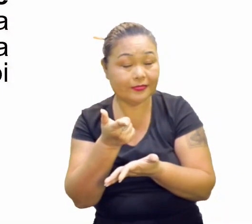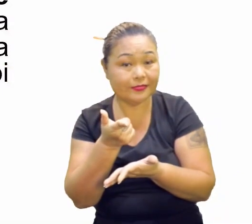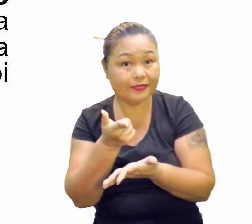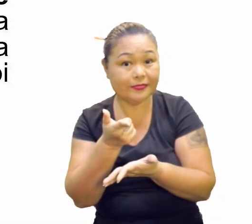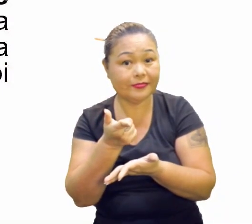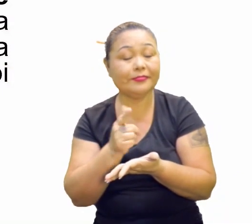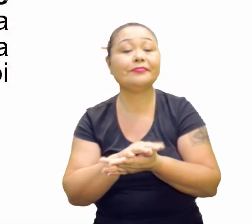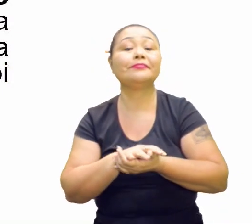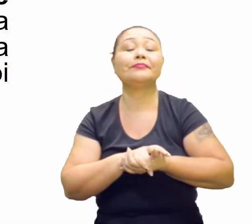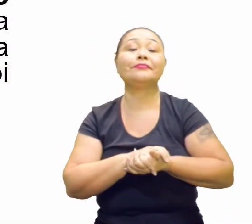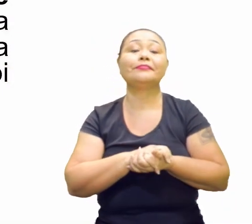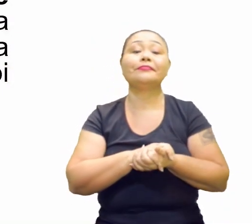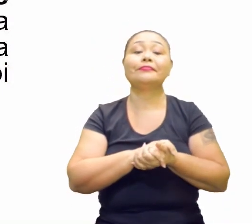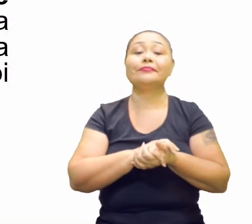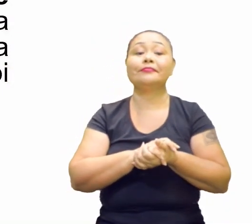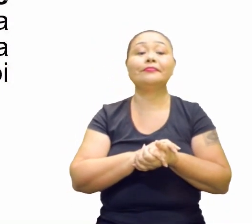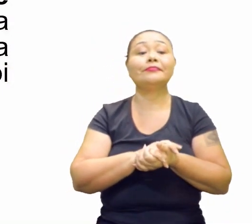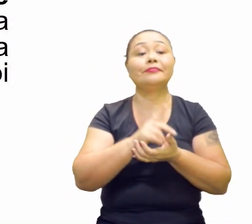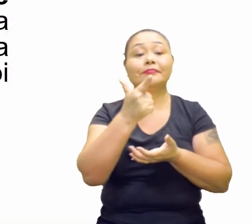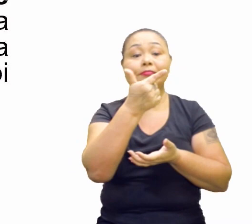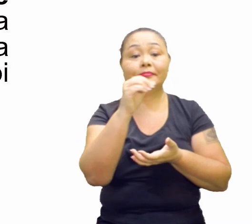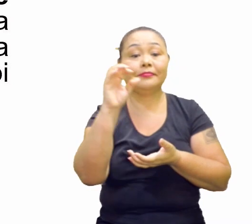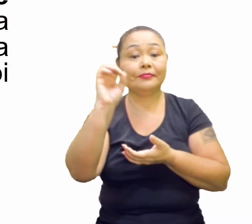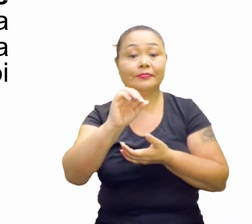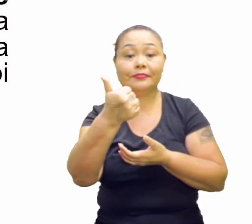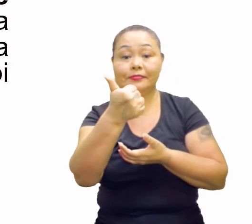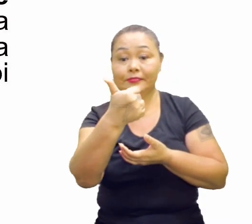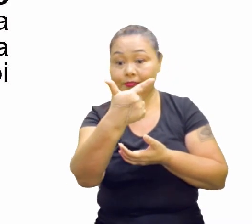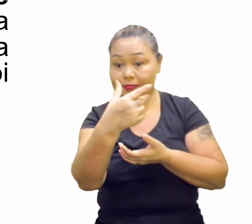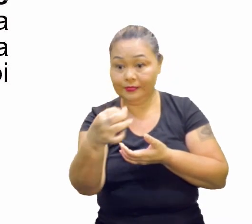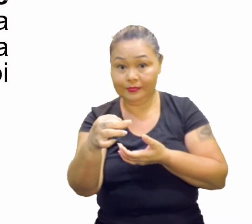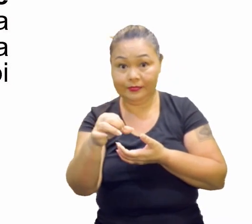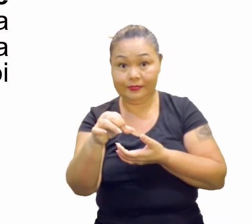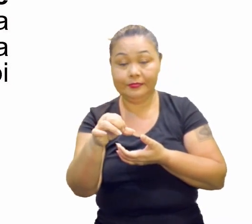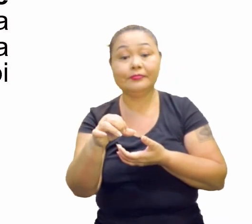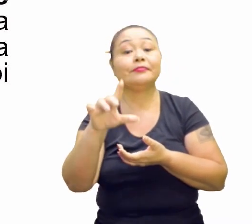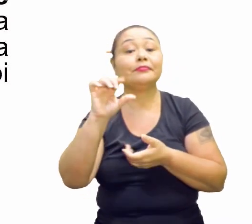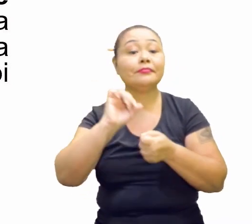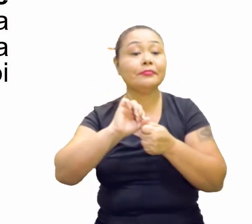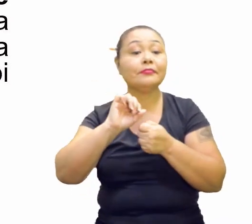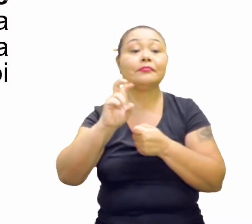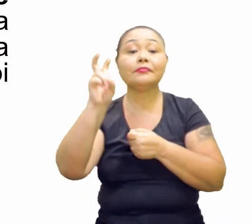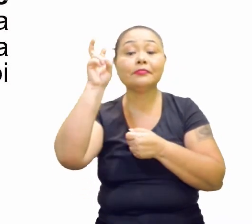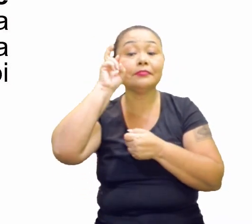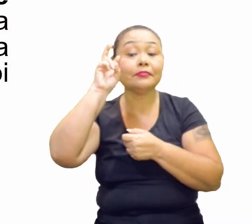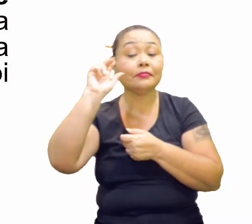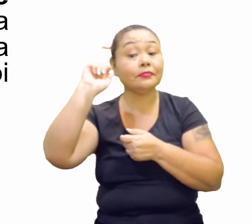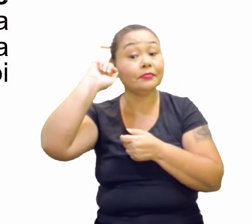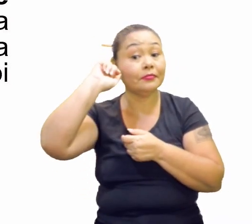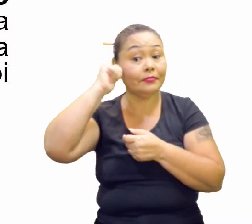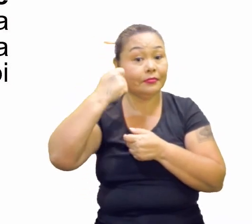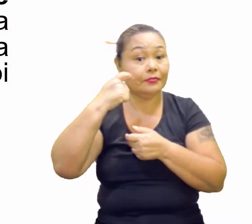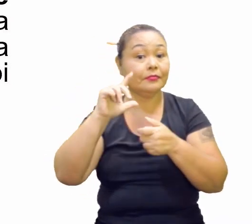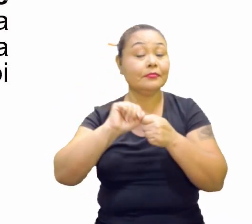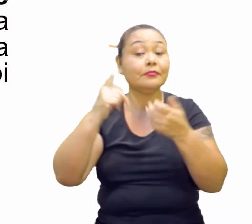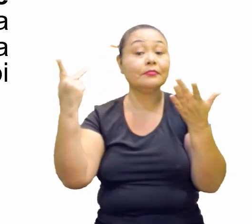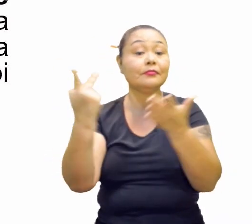No dia 29 de outubro de 29, conhecido como a Quinta-feira Negra, ocorreu a